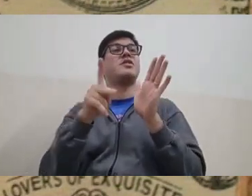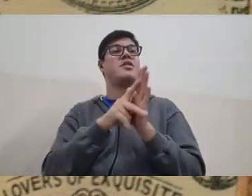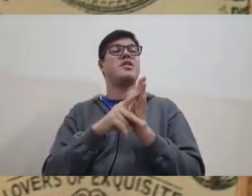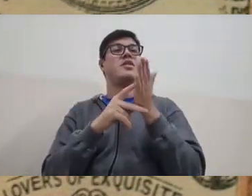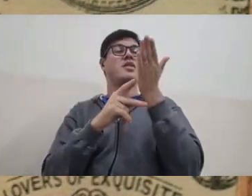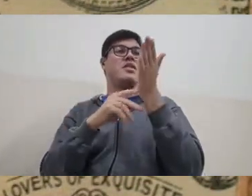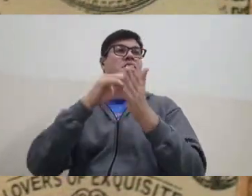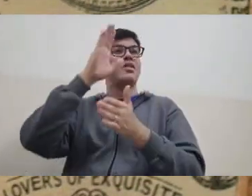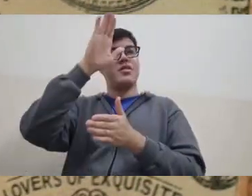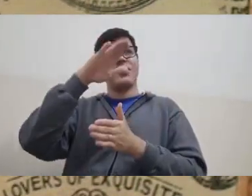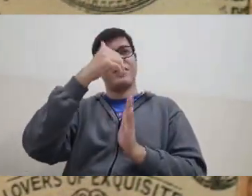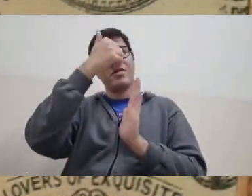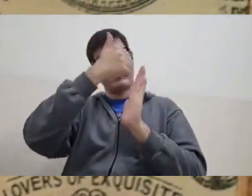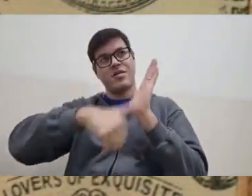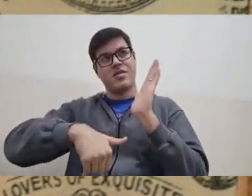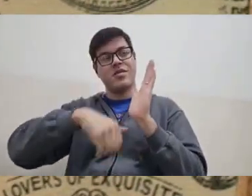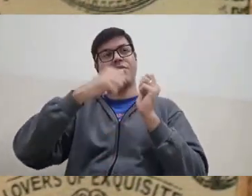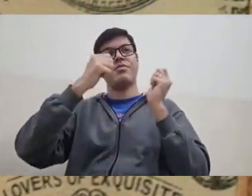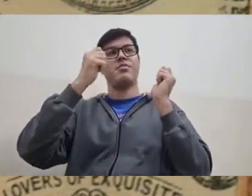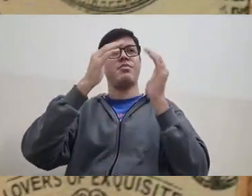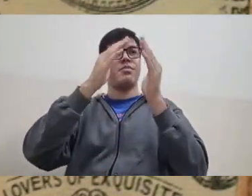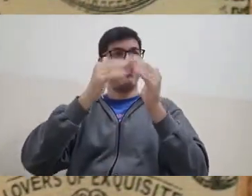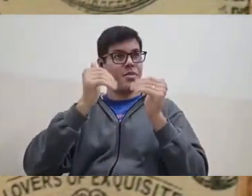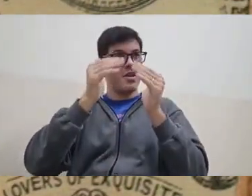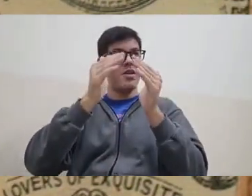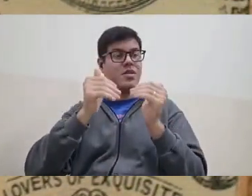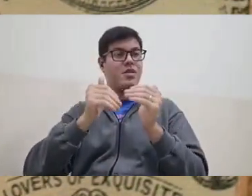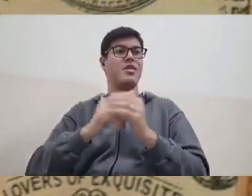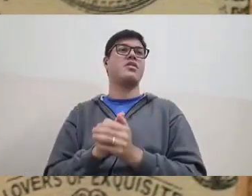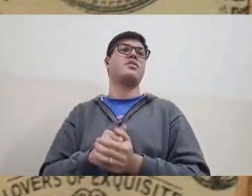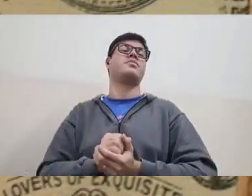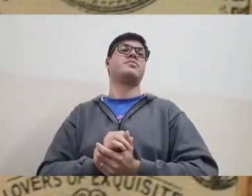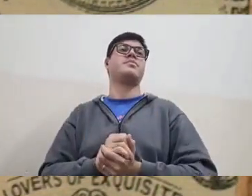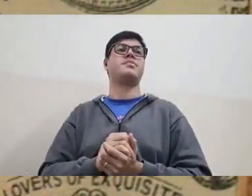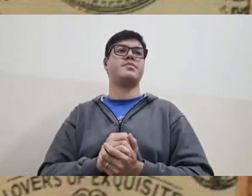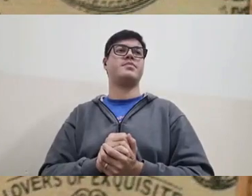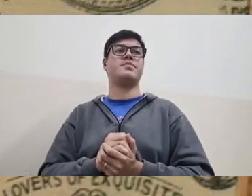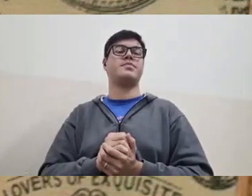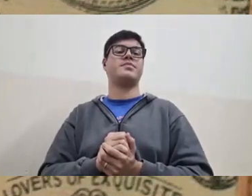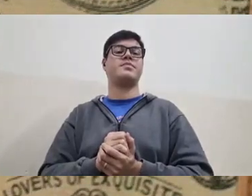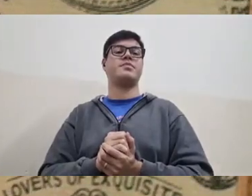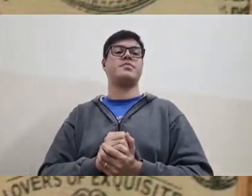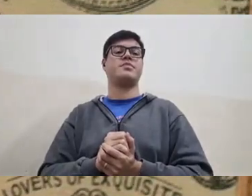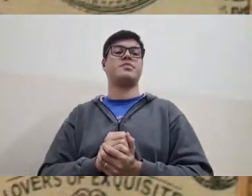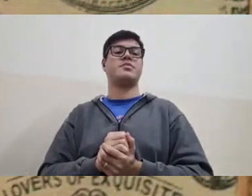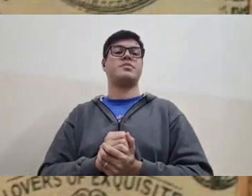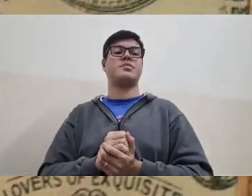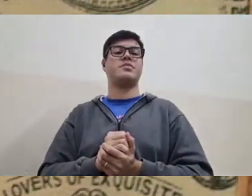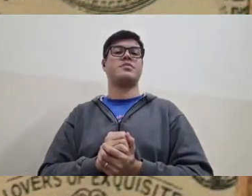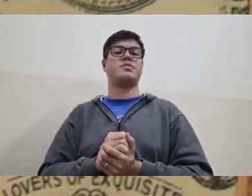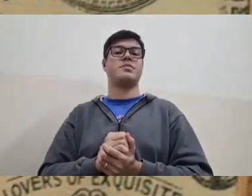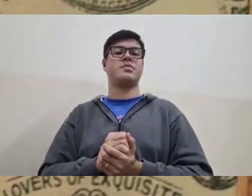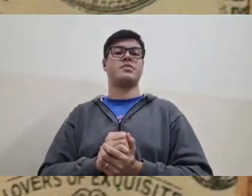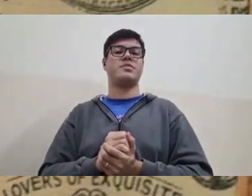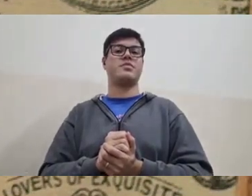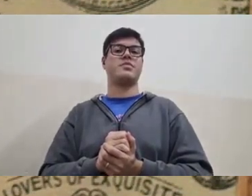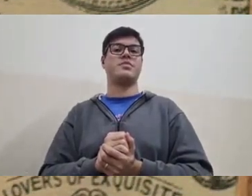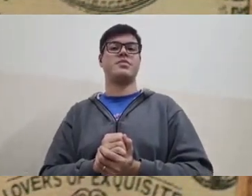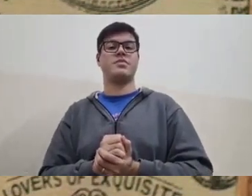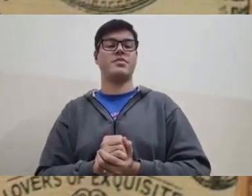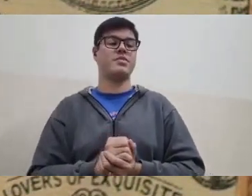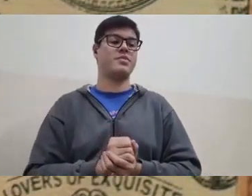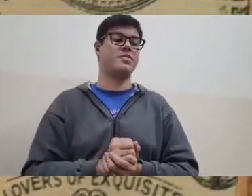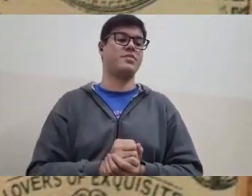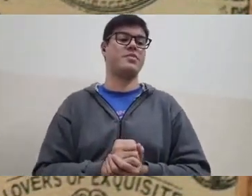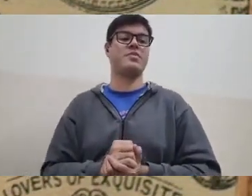e aperta o desconto por exemplo eu eu por exemplo